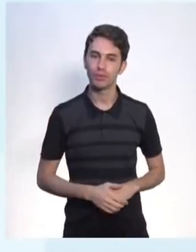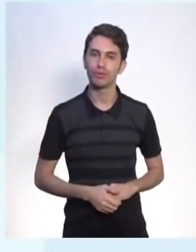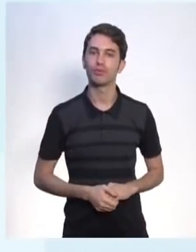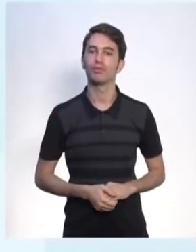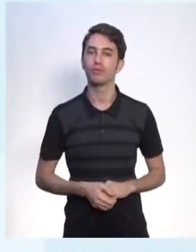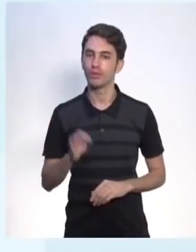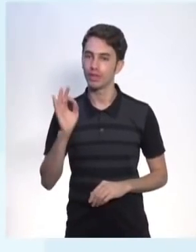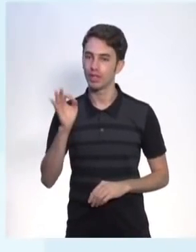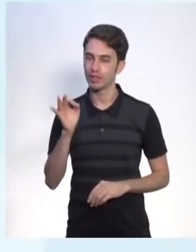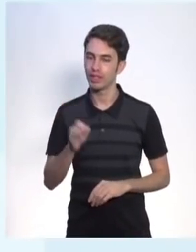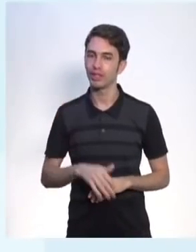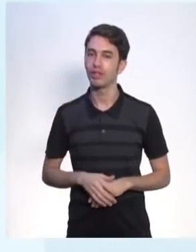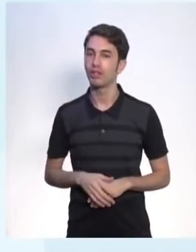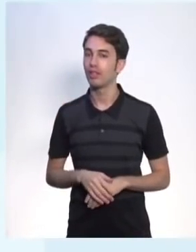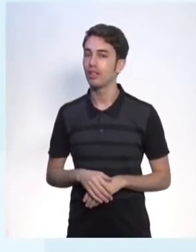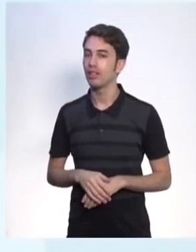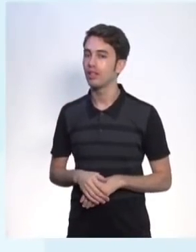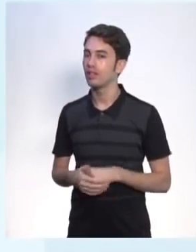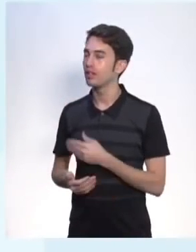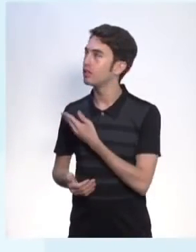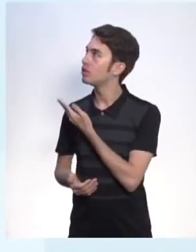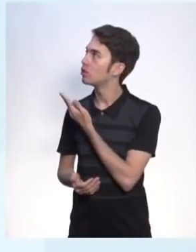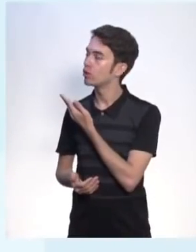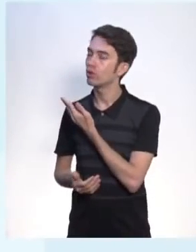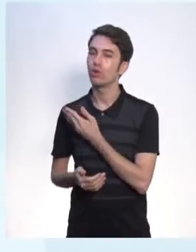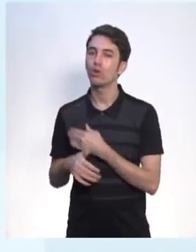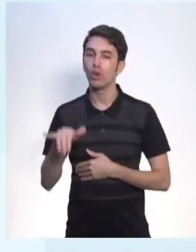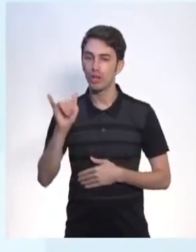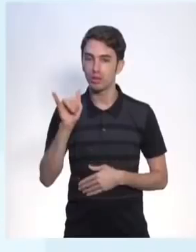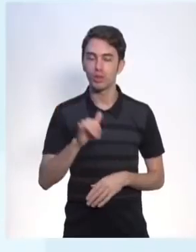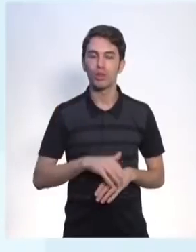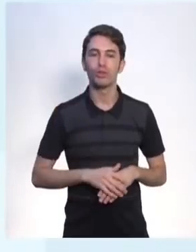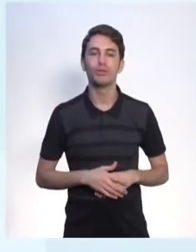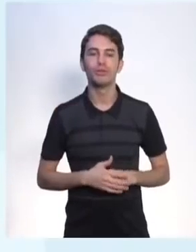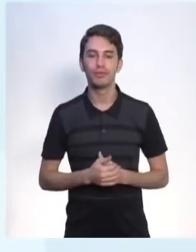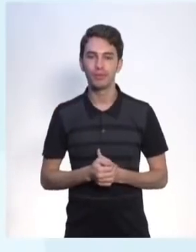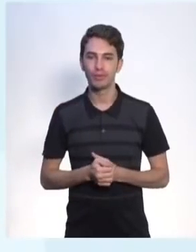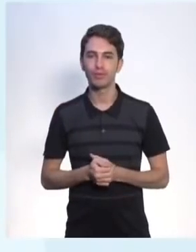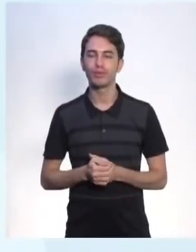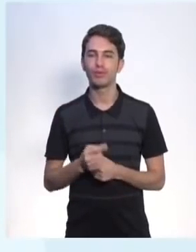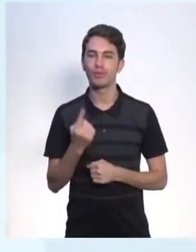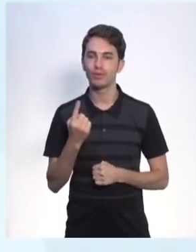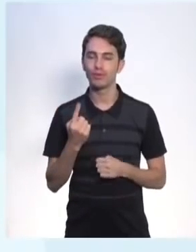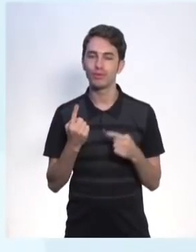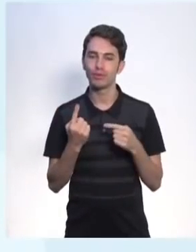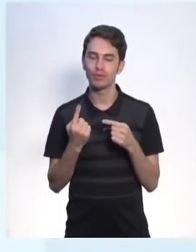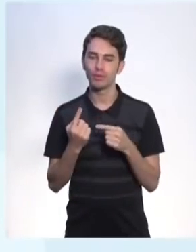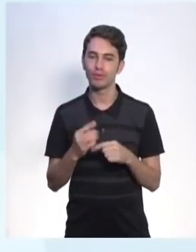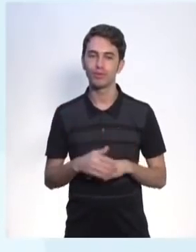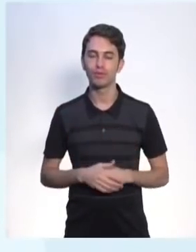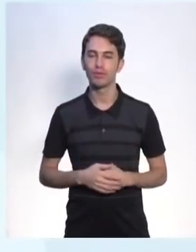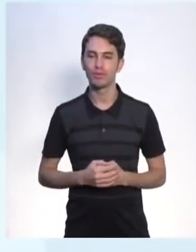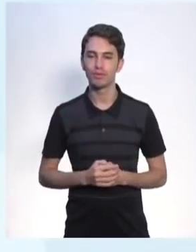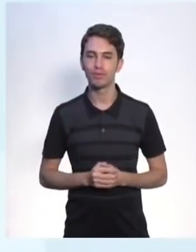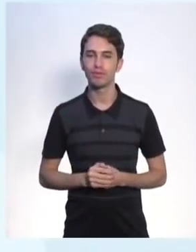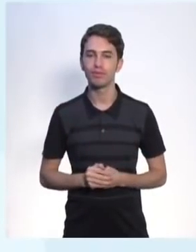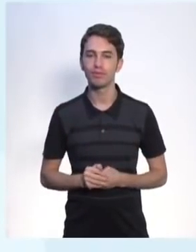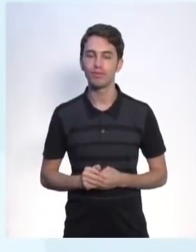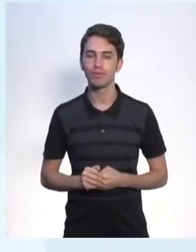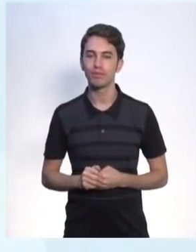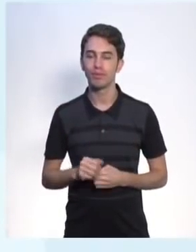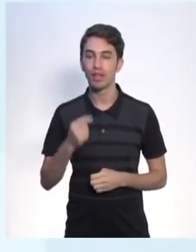isso mesmo, do X negativo, e a projeção aqui do Y, né, 1 negativo. Então eu começo aí, a